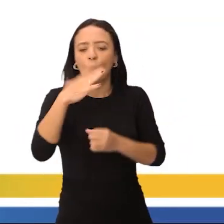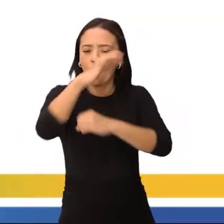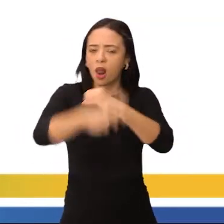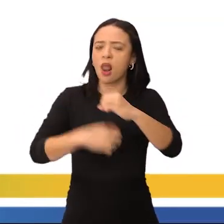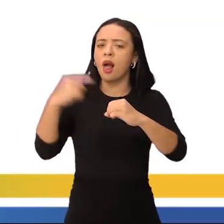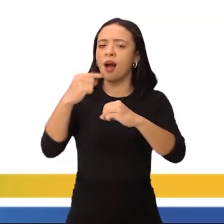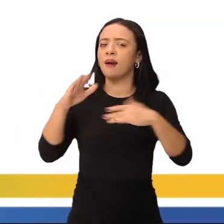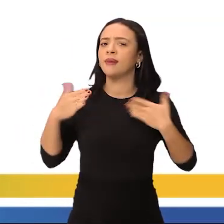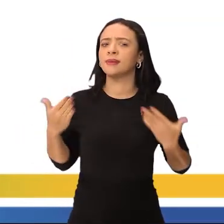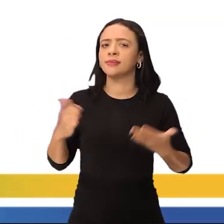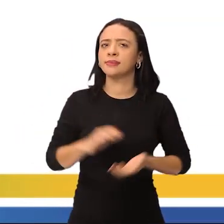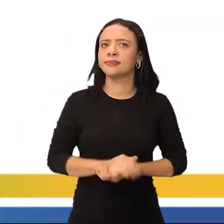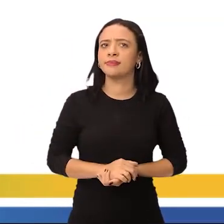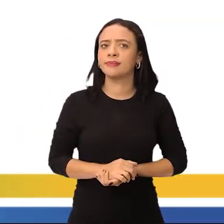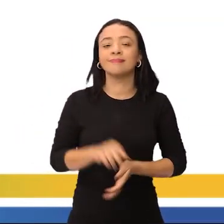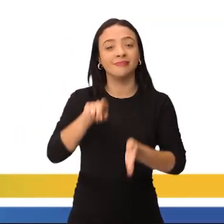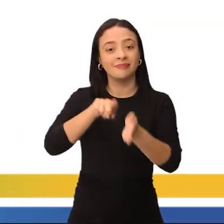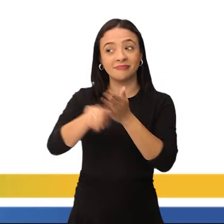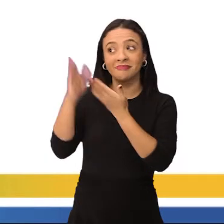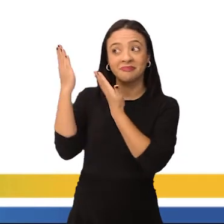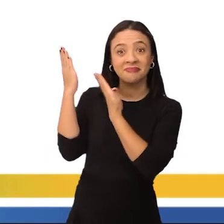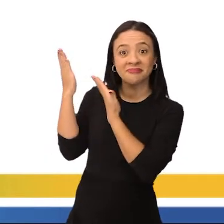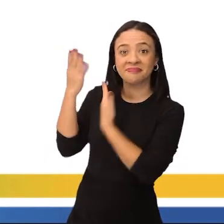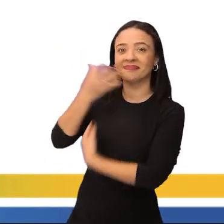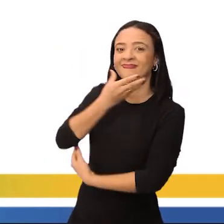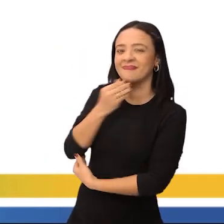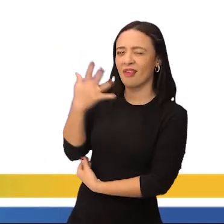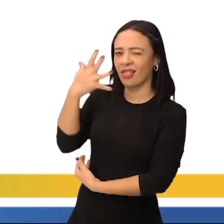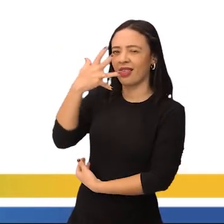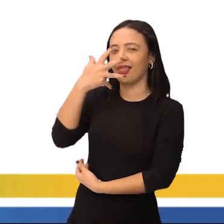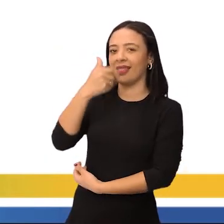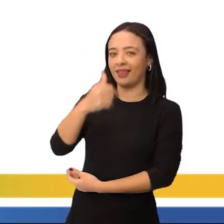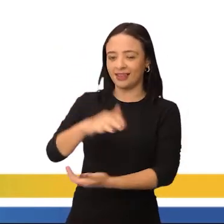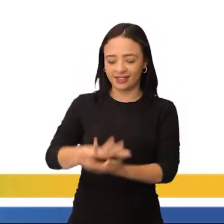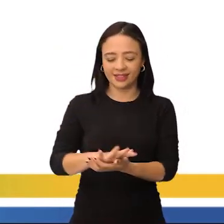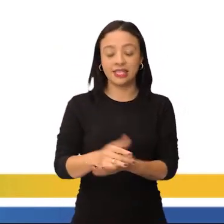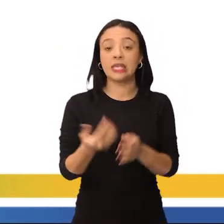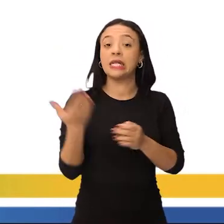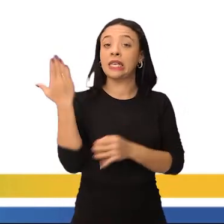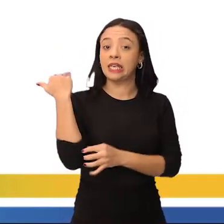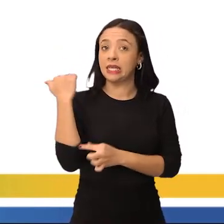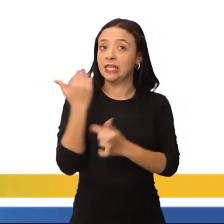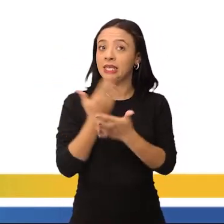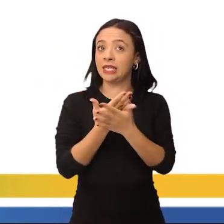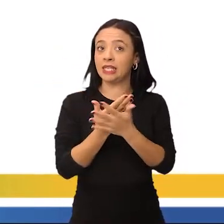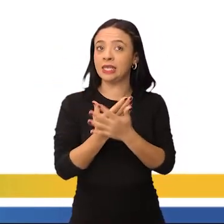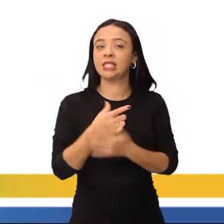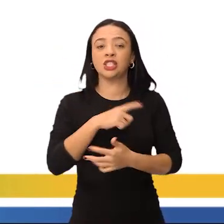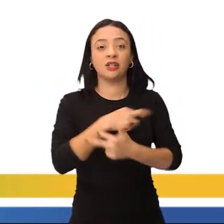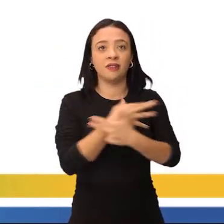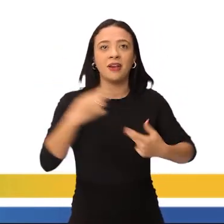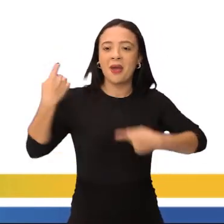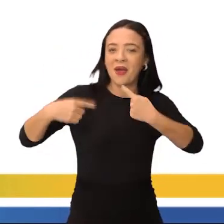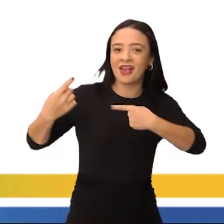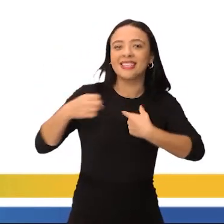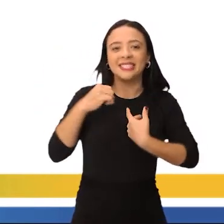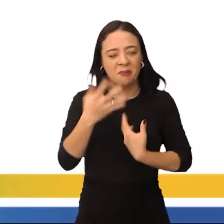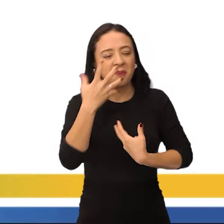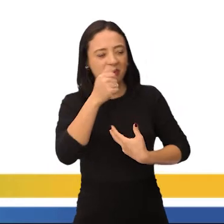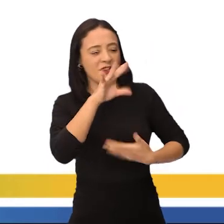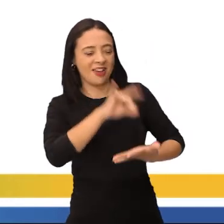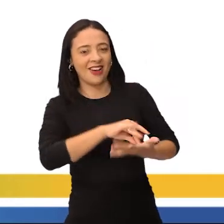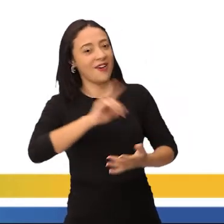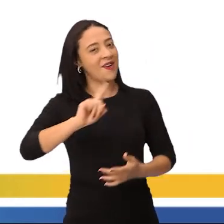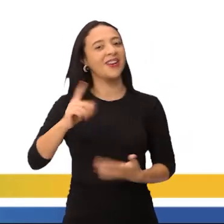elétron não pergunte por esse moço aí esse moço bonito que até um pouquinho antes da aula estava girando debaixo aqui se ele era bonito